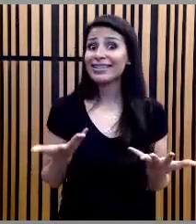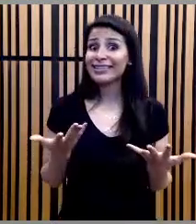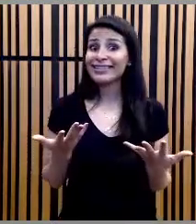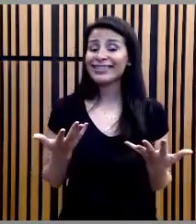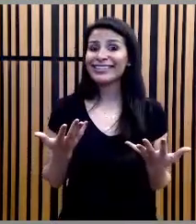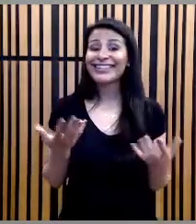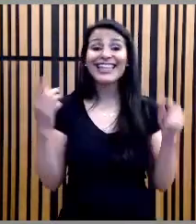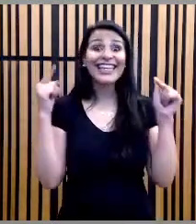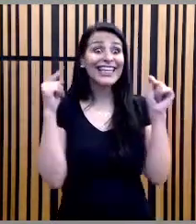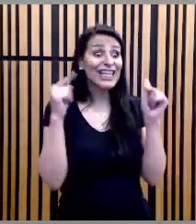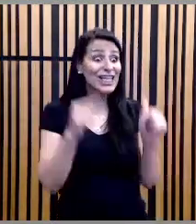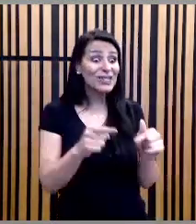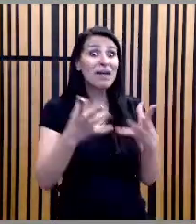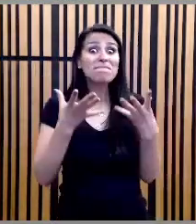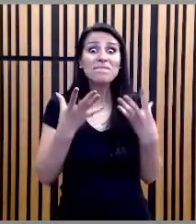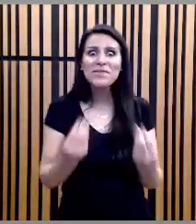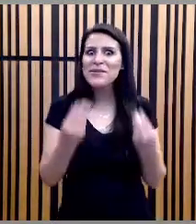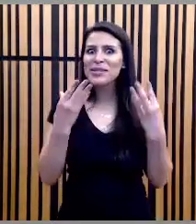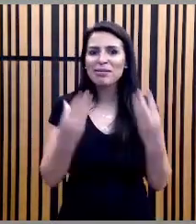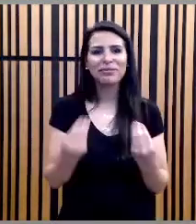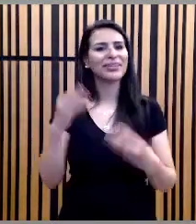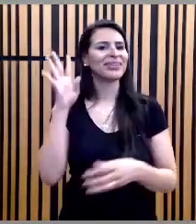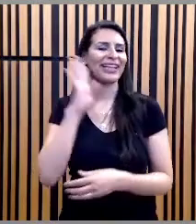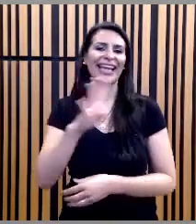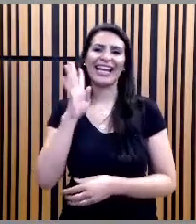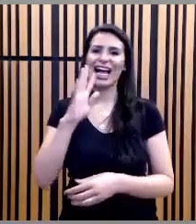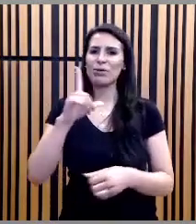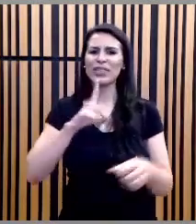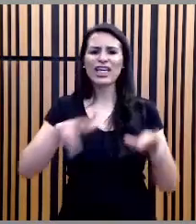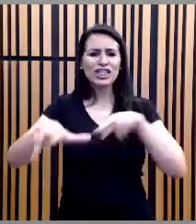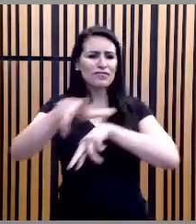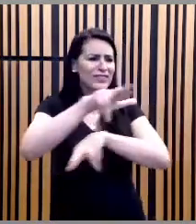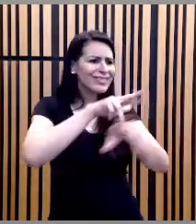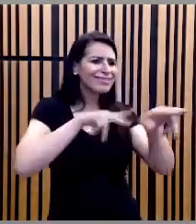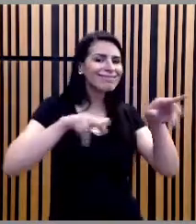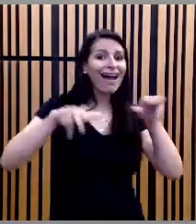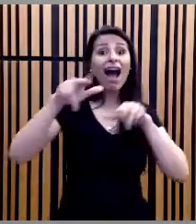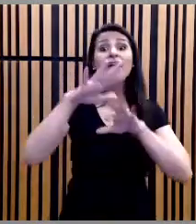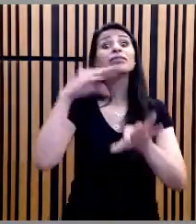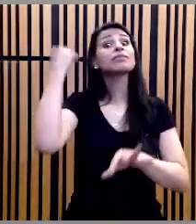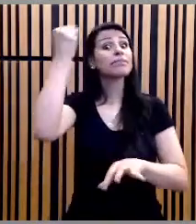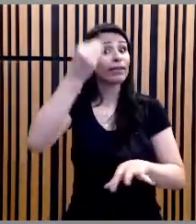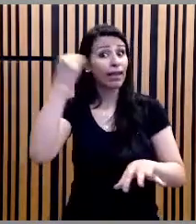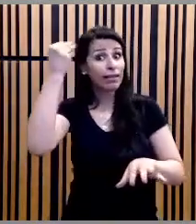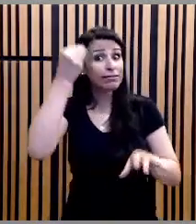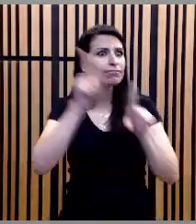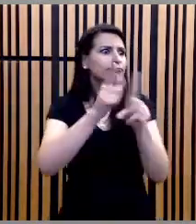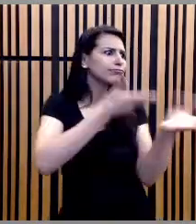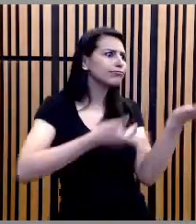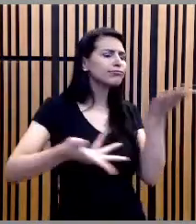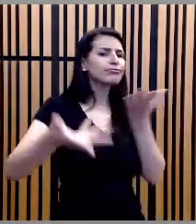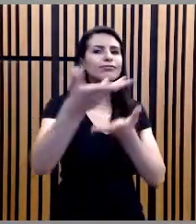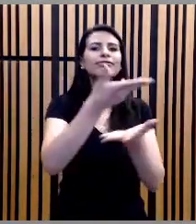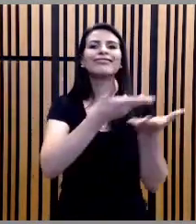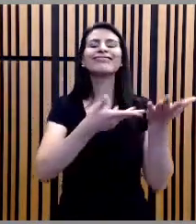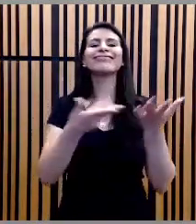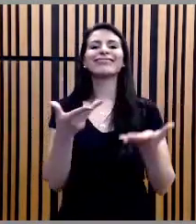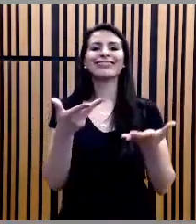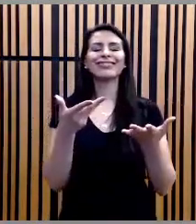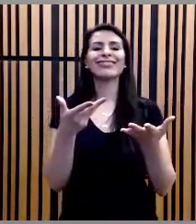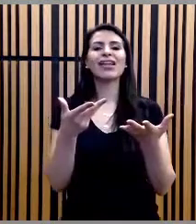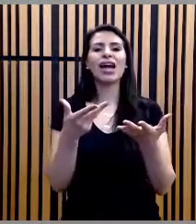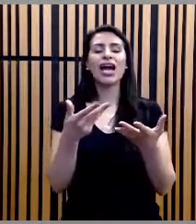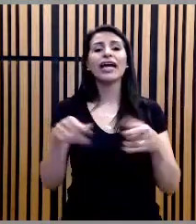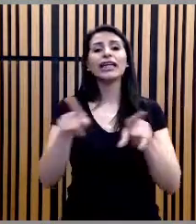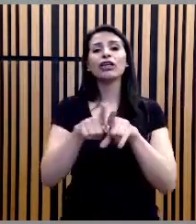E isso é muito, muito legal ter essa diversidade, ter essa troca da experiência que eles nos trazem, né? E também,